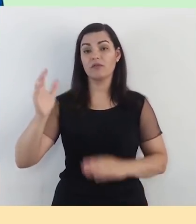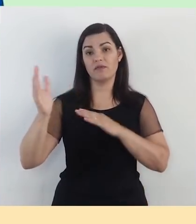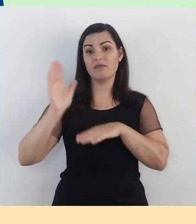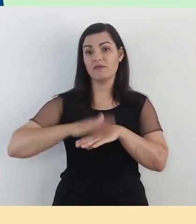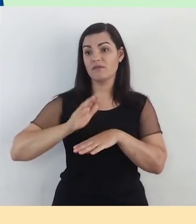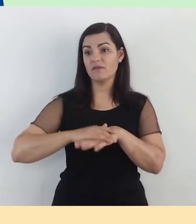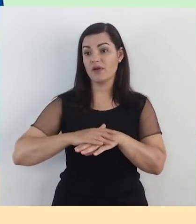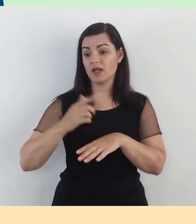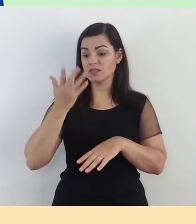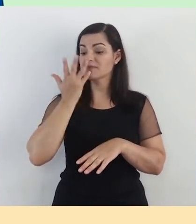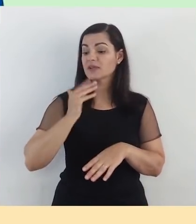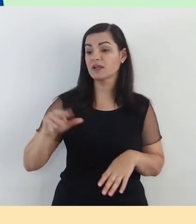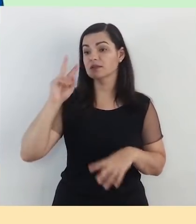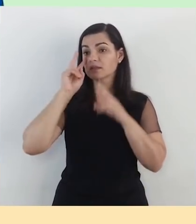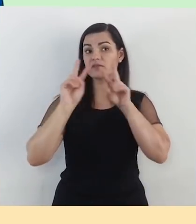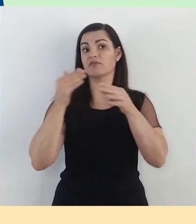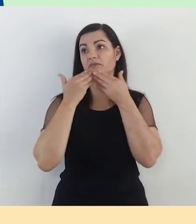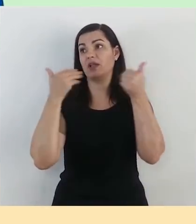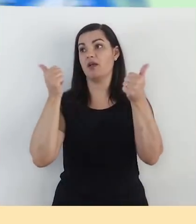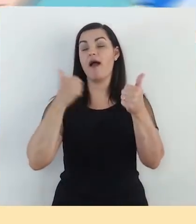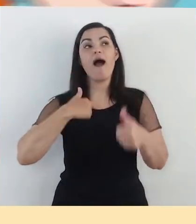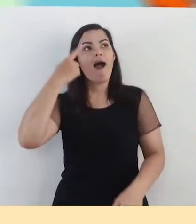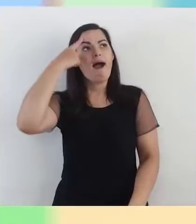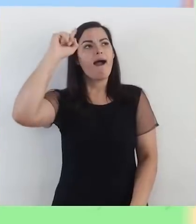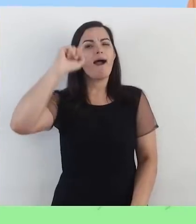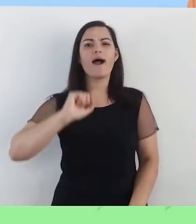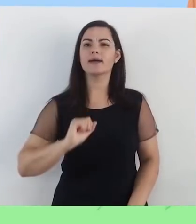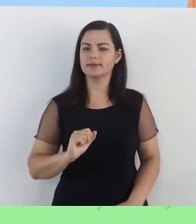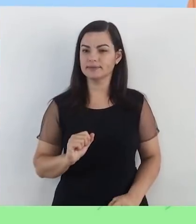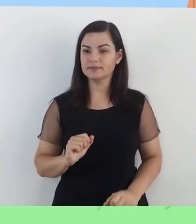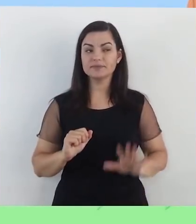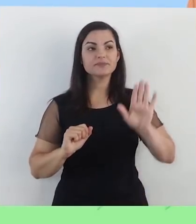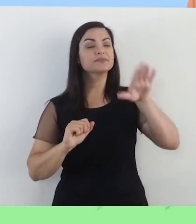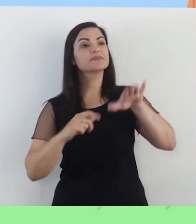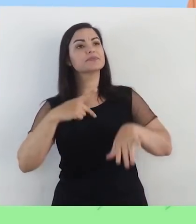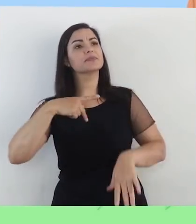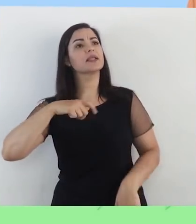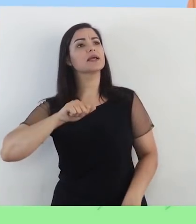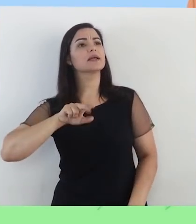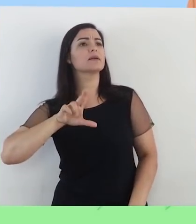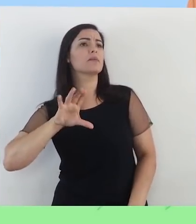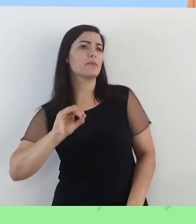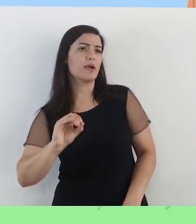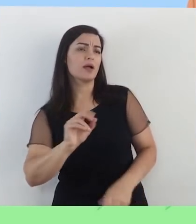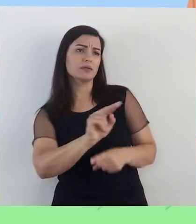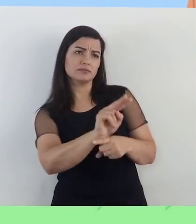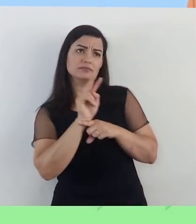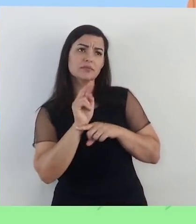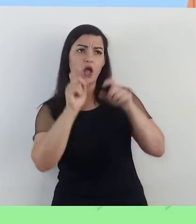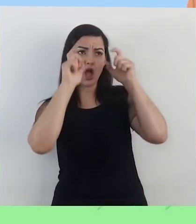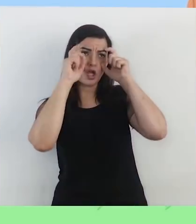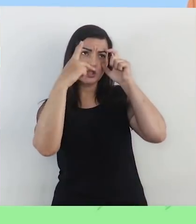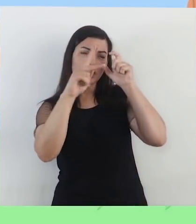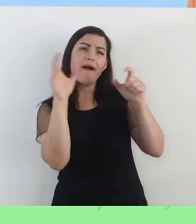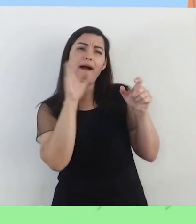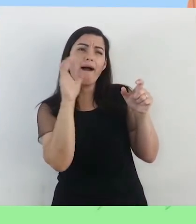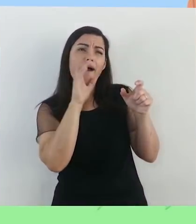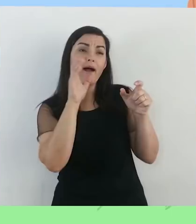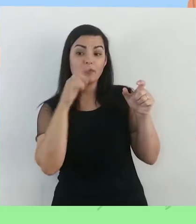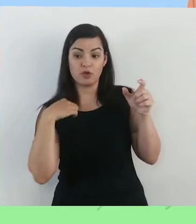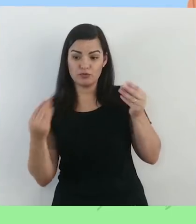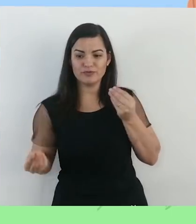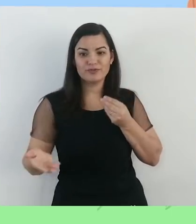você. Tive uma ideia! Paulo, você me empresta os seus óculos um pouquinho e eu te